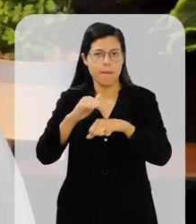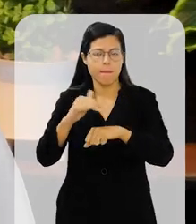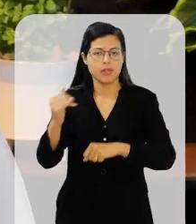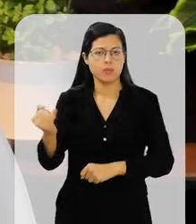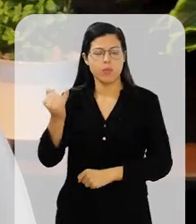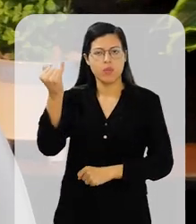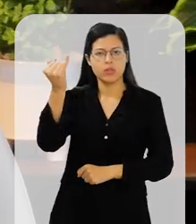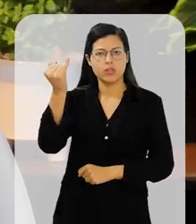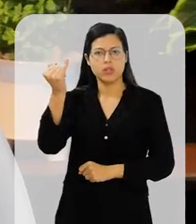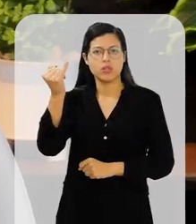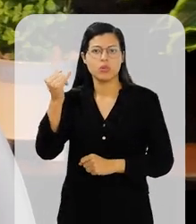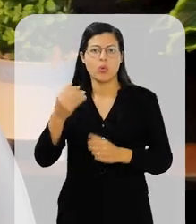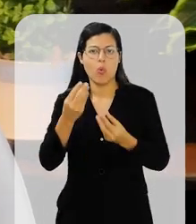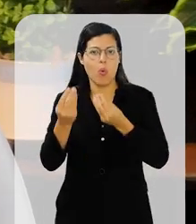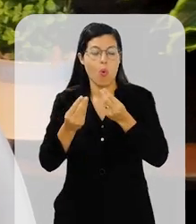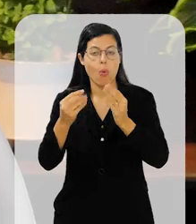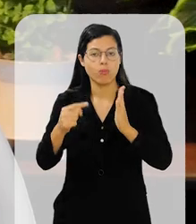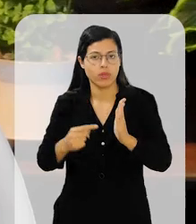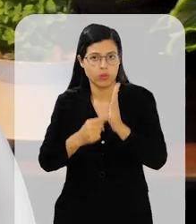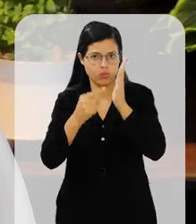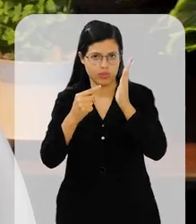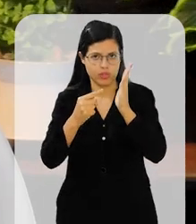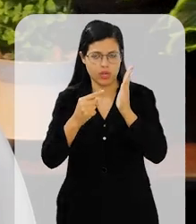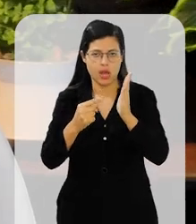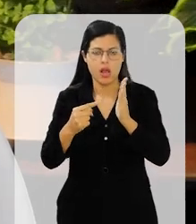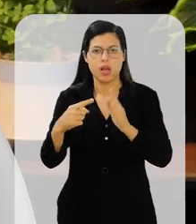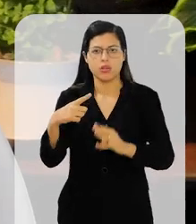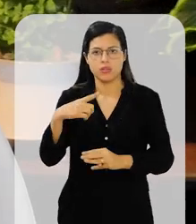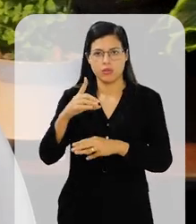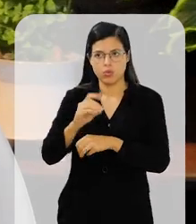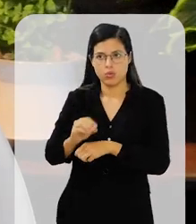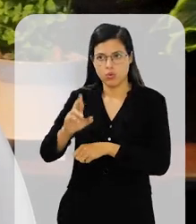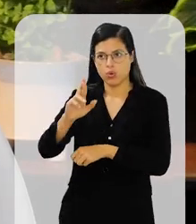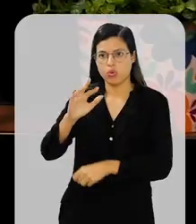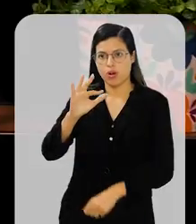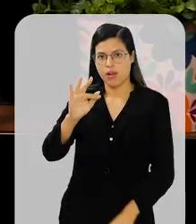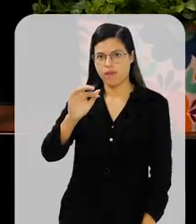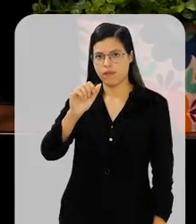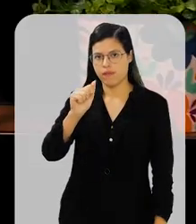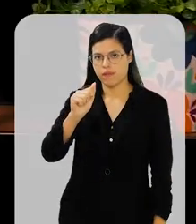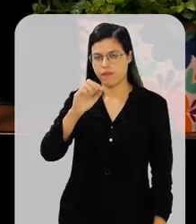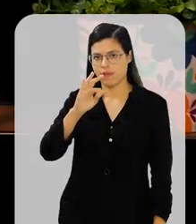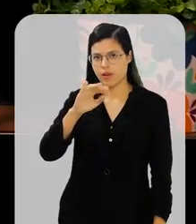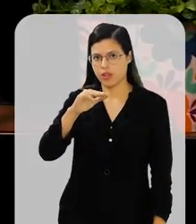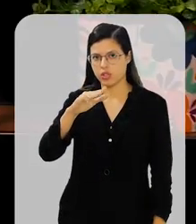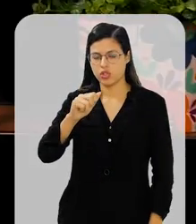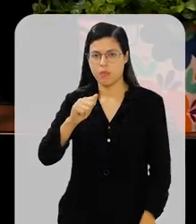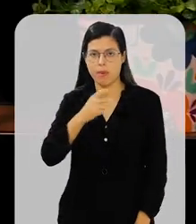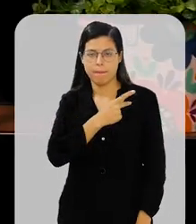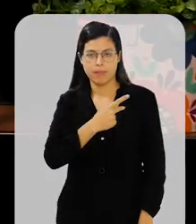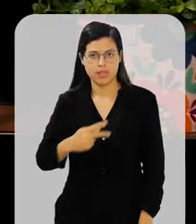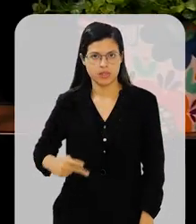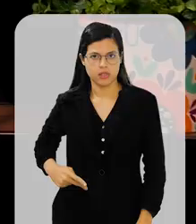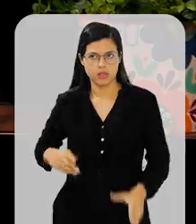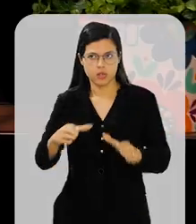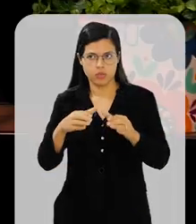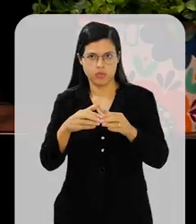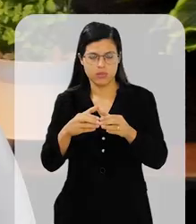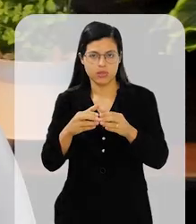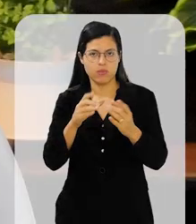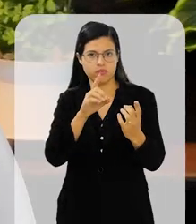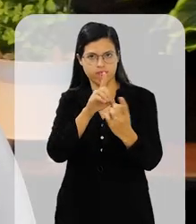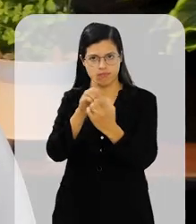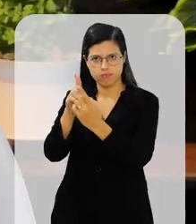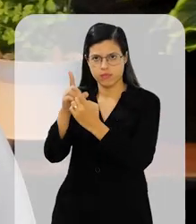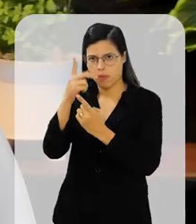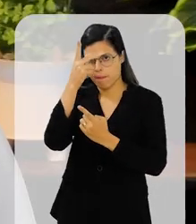importante, quais os canais para denunciar, recebemos a doutora Fátima Henriette de Miranda, presidente da